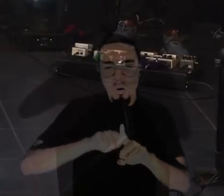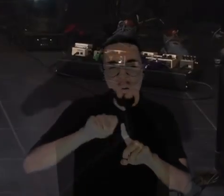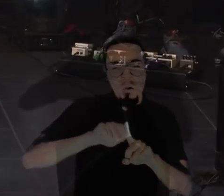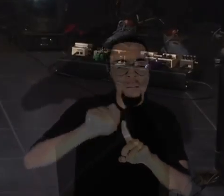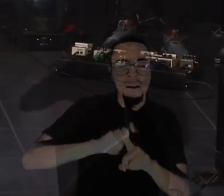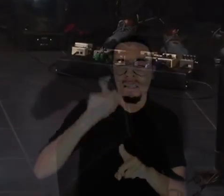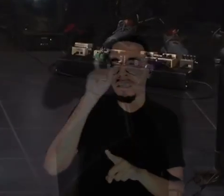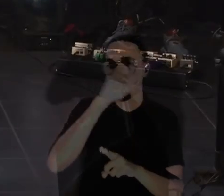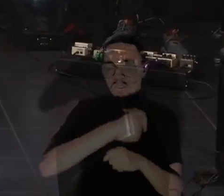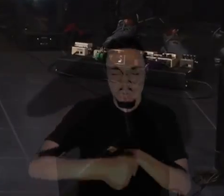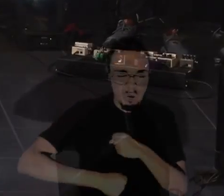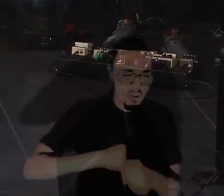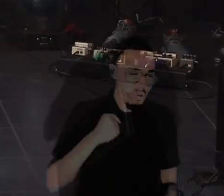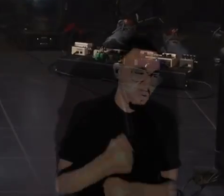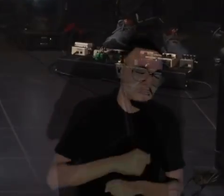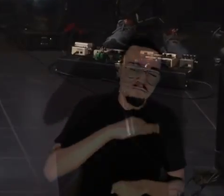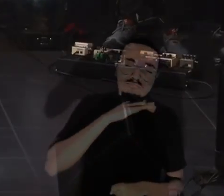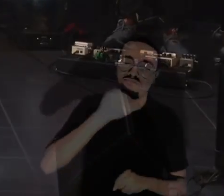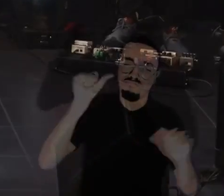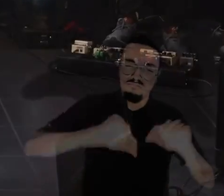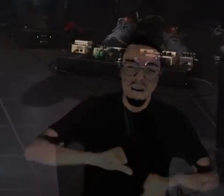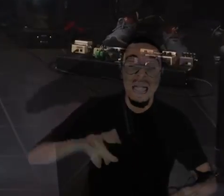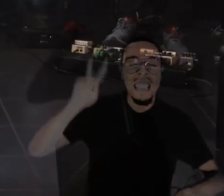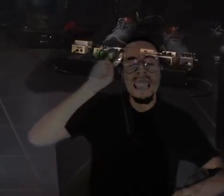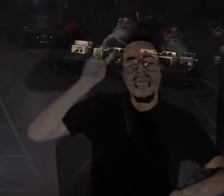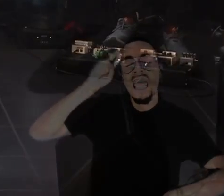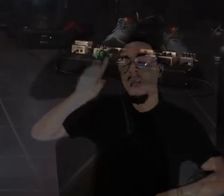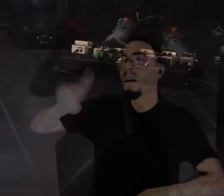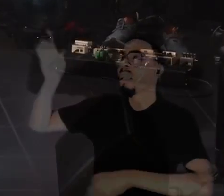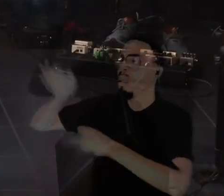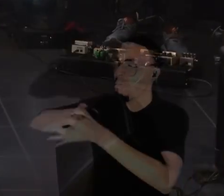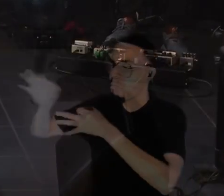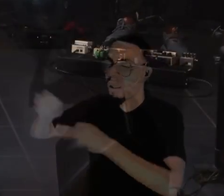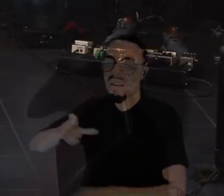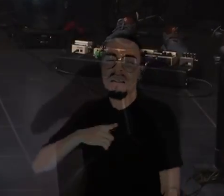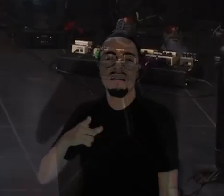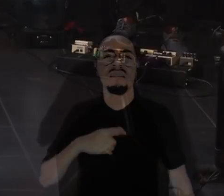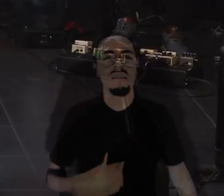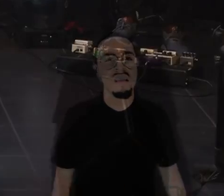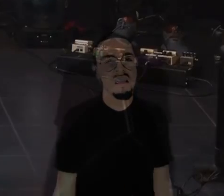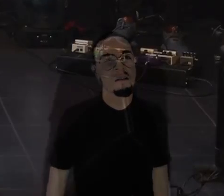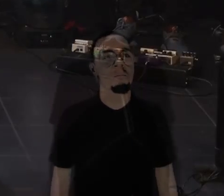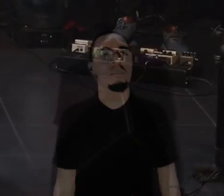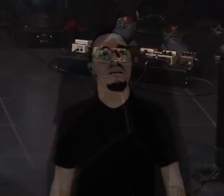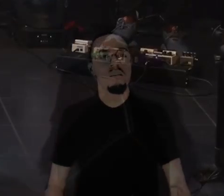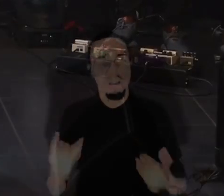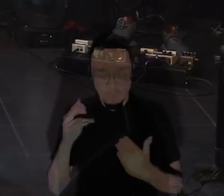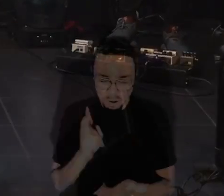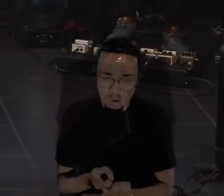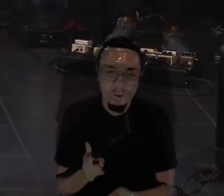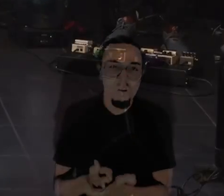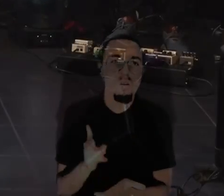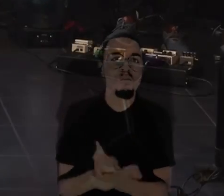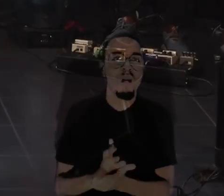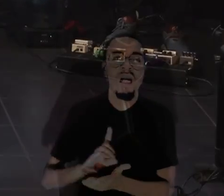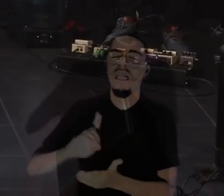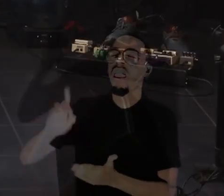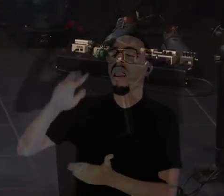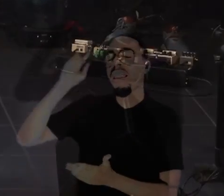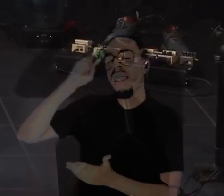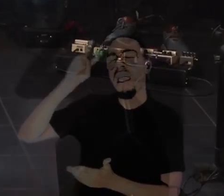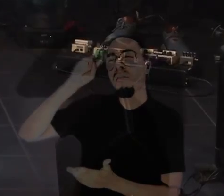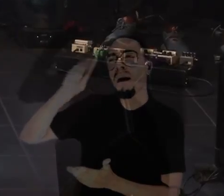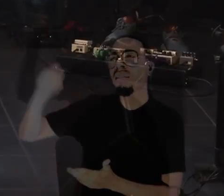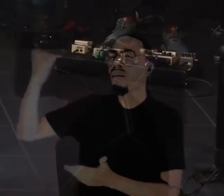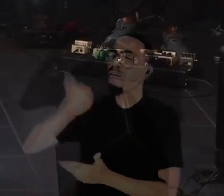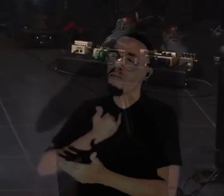não é porque o ano nada está dando certo. Há um chamado. Comece a levantar a bandeira do teu chamado nesta manhã. Comece a lembrar